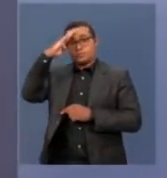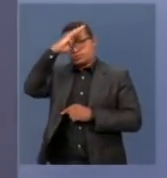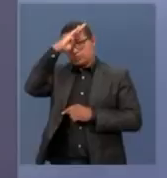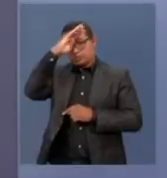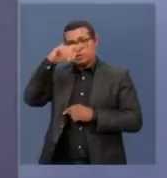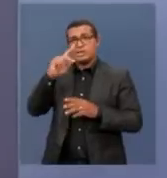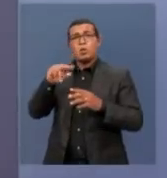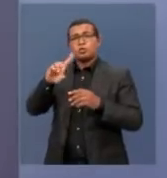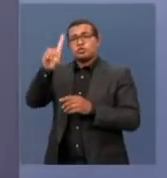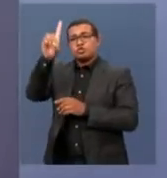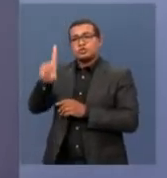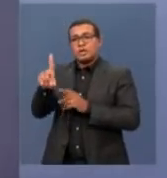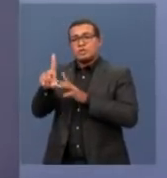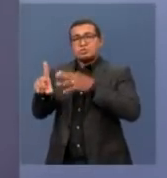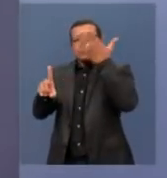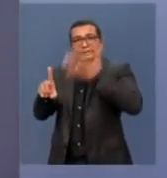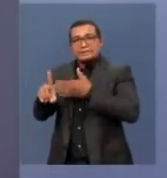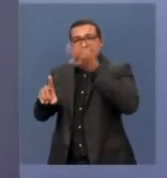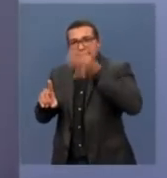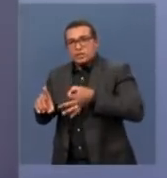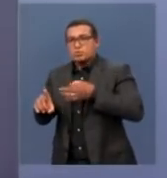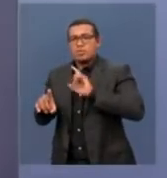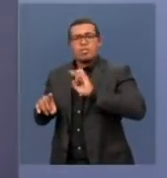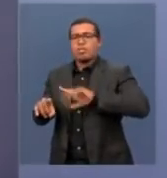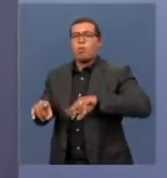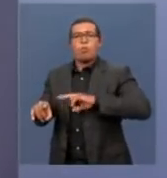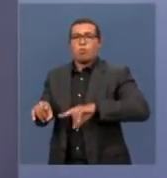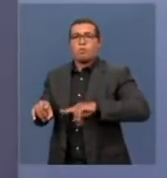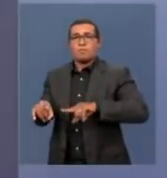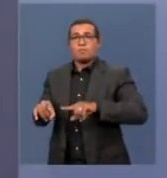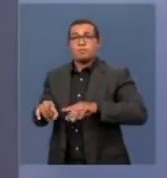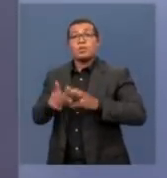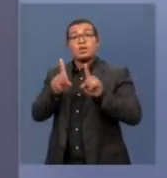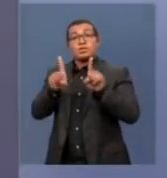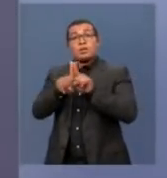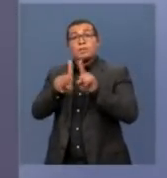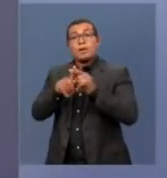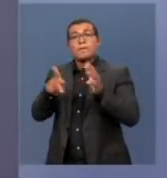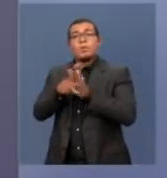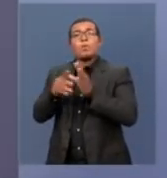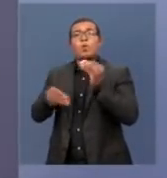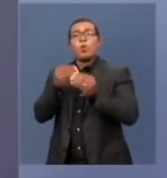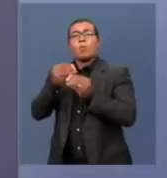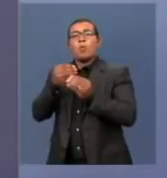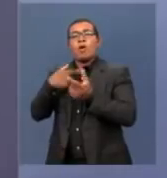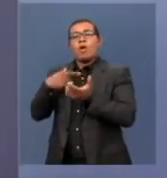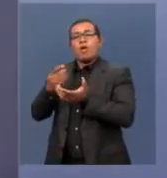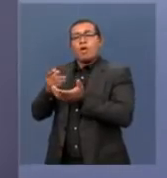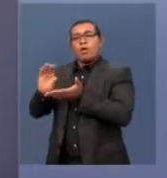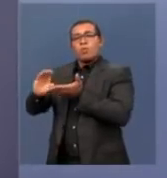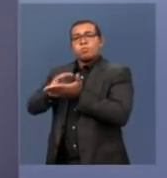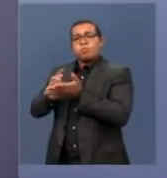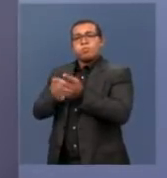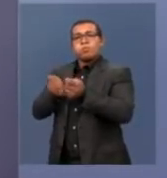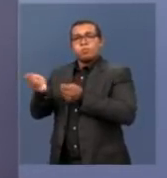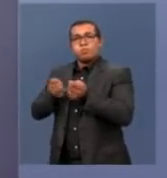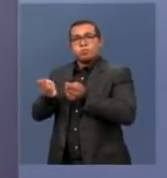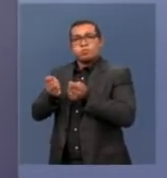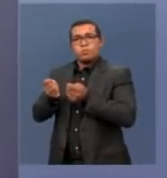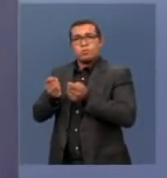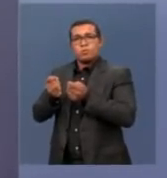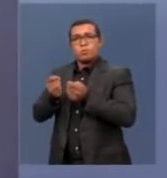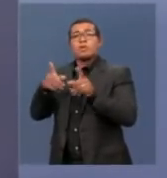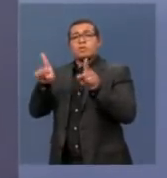vamos mexer em direitos garantidos inclusive e jaqueline até o orçamento do estado que está aqui que